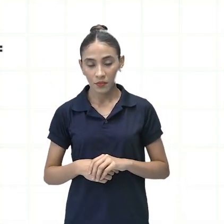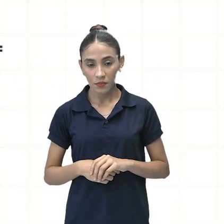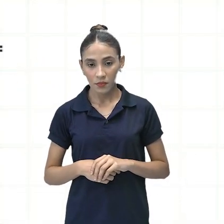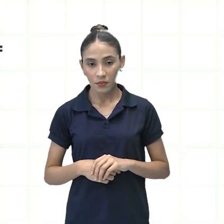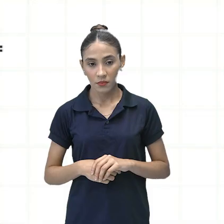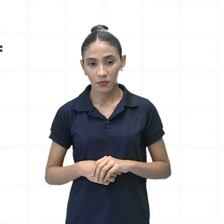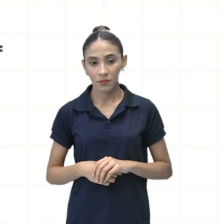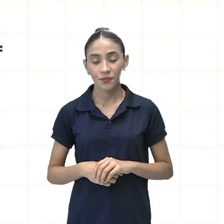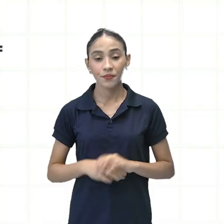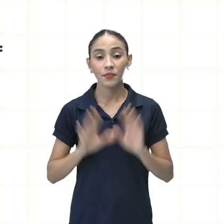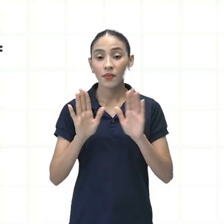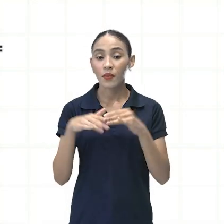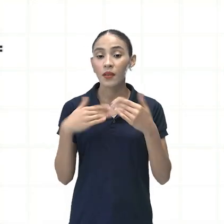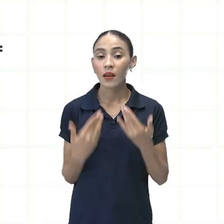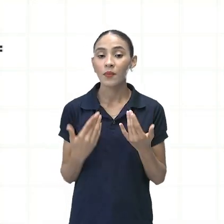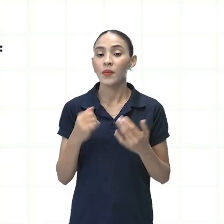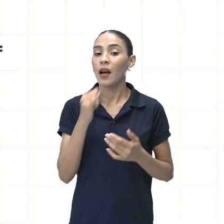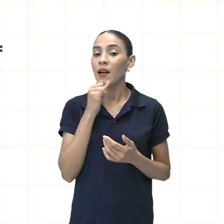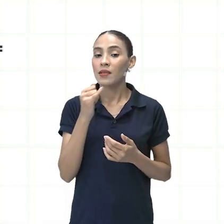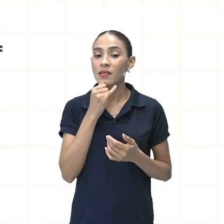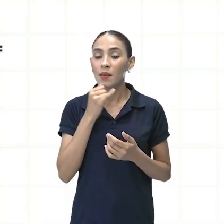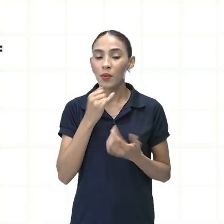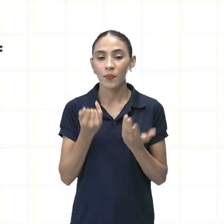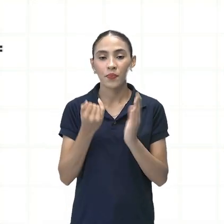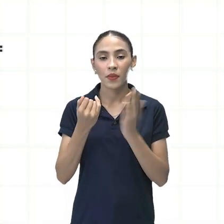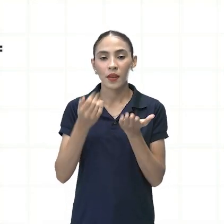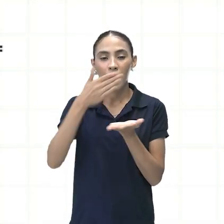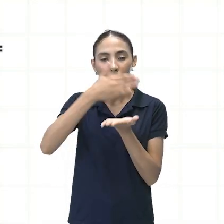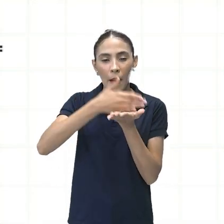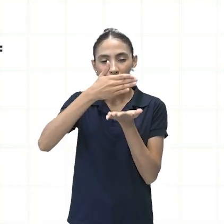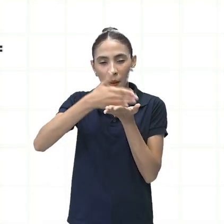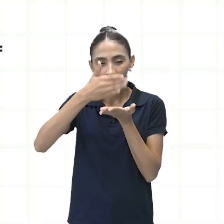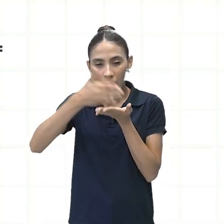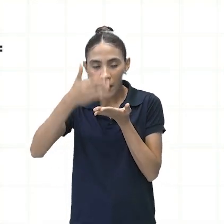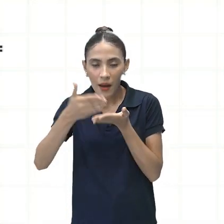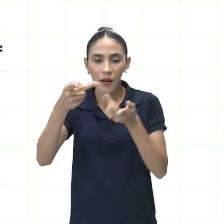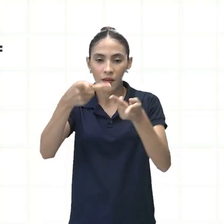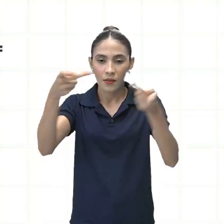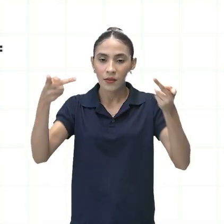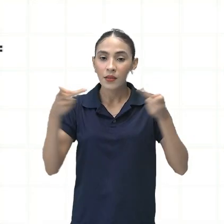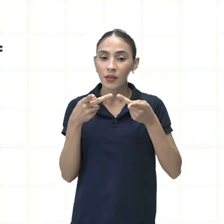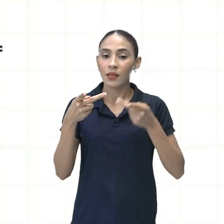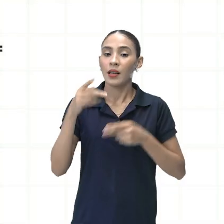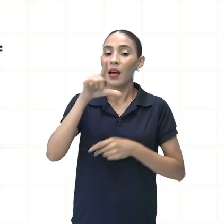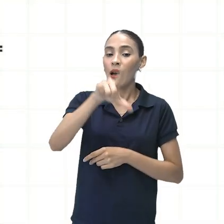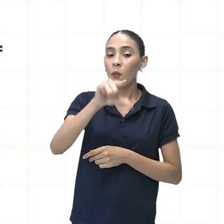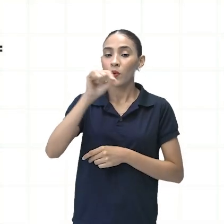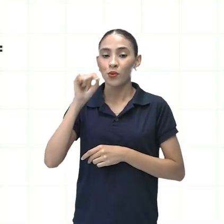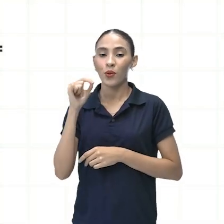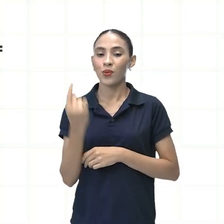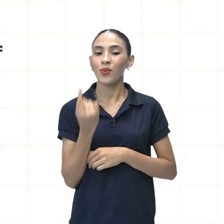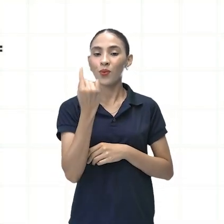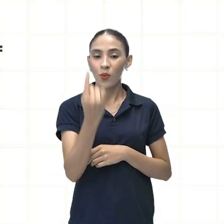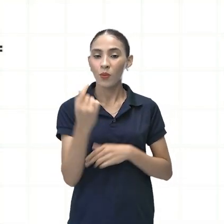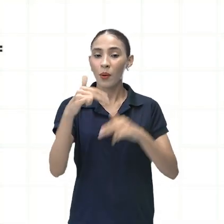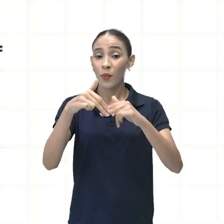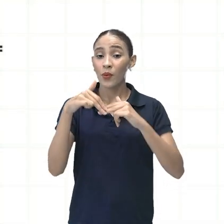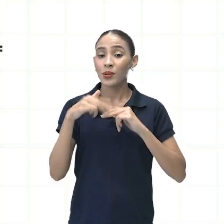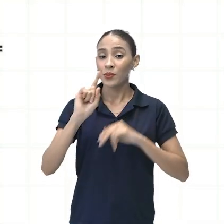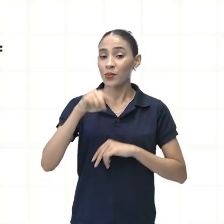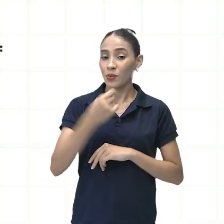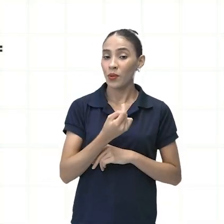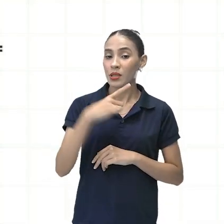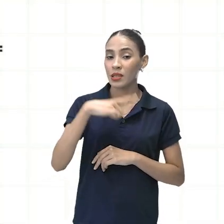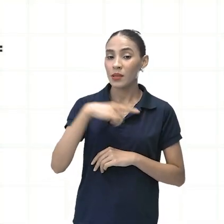E como se dessas 12 partes que dividimos, nós tiramos uma dela. Por isso, nós temos